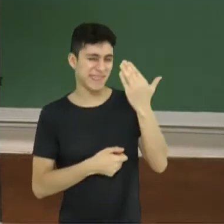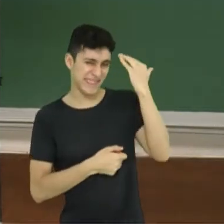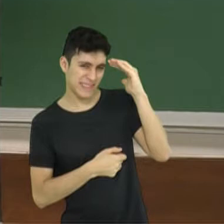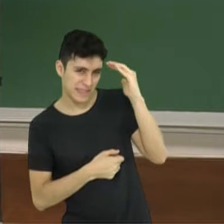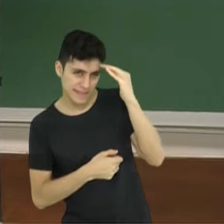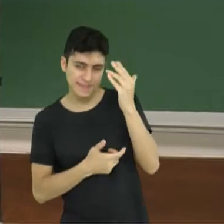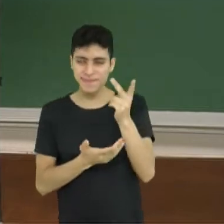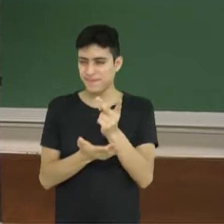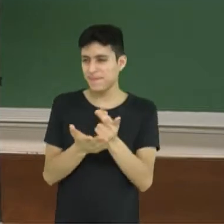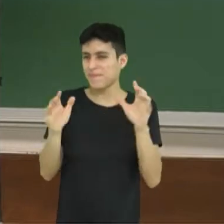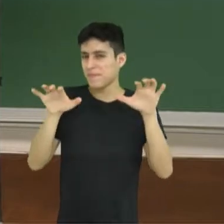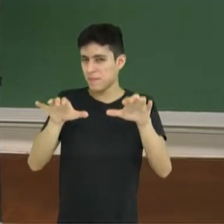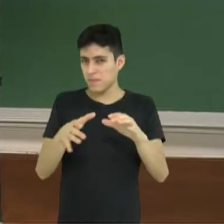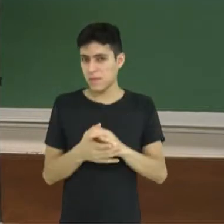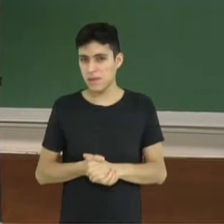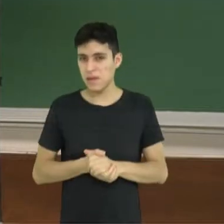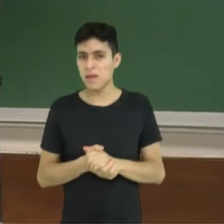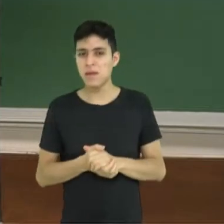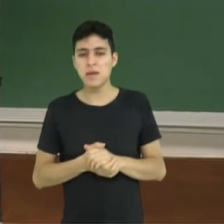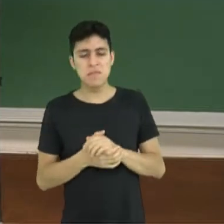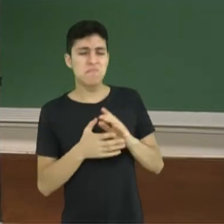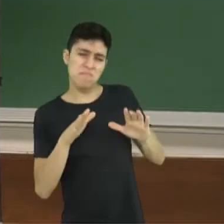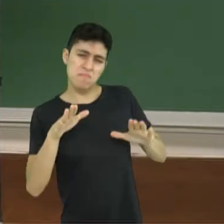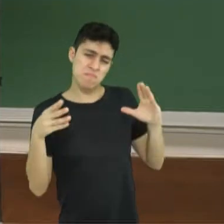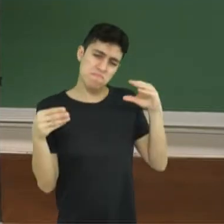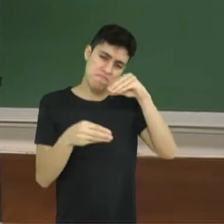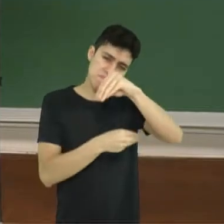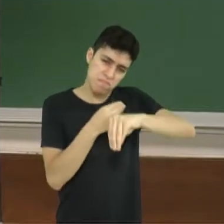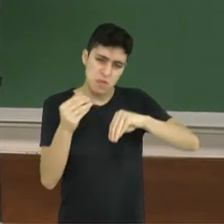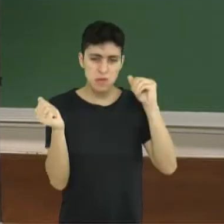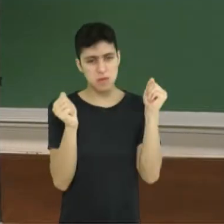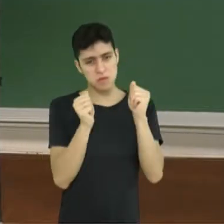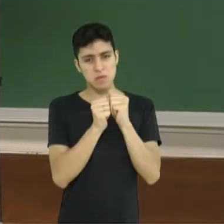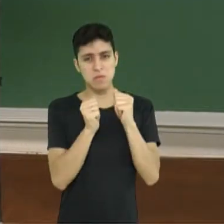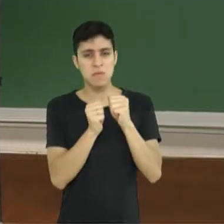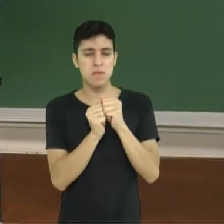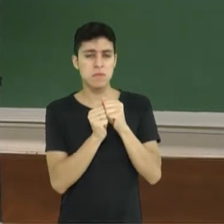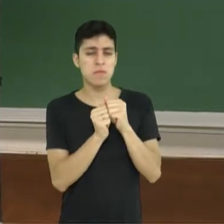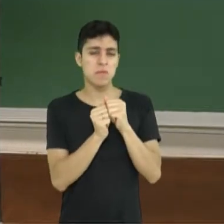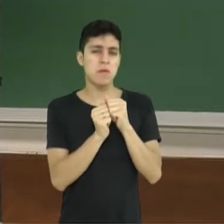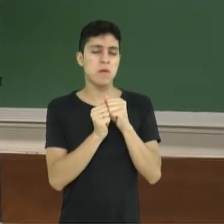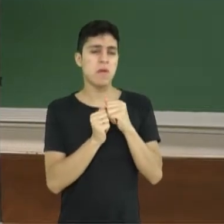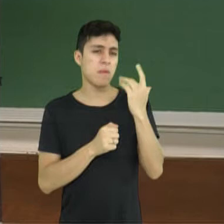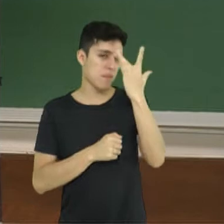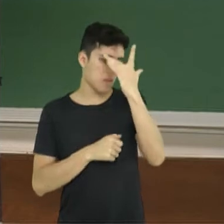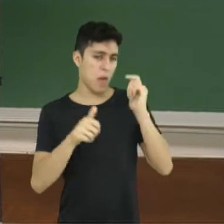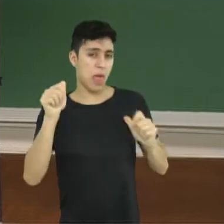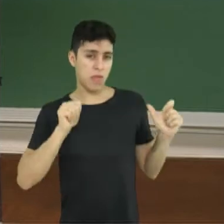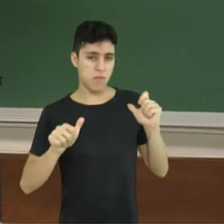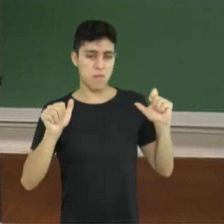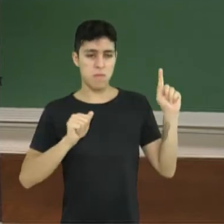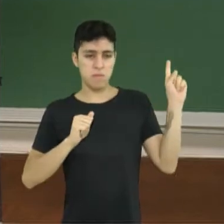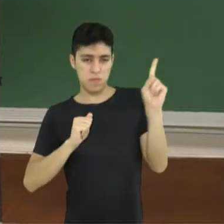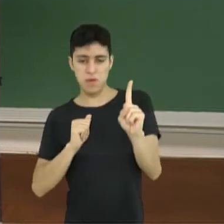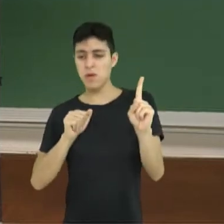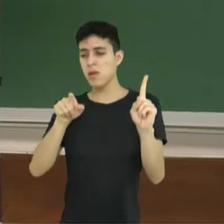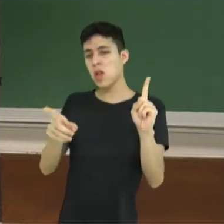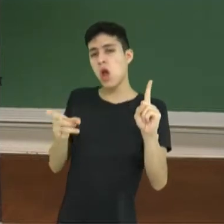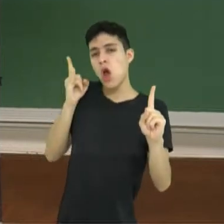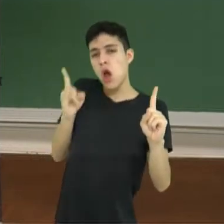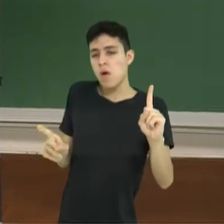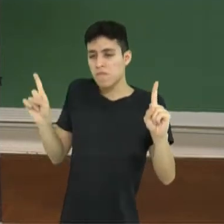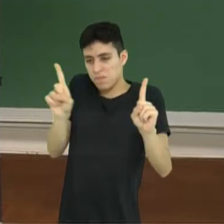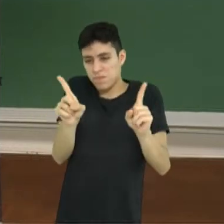sempre contra um ator, outro. Dificilmente você vai ver um robô interagindo com outro robô. Então vamos para o